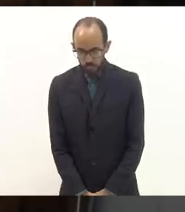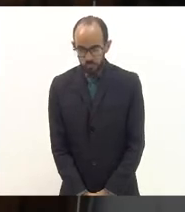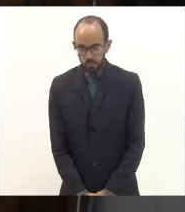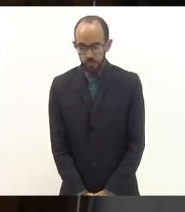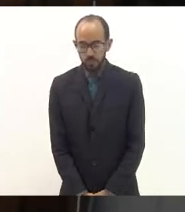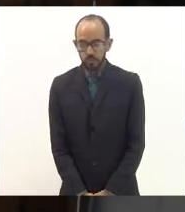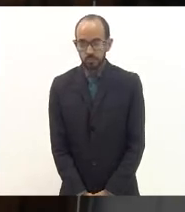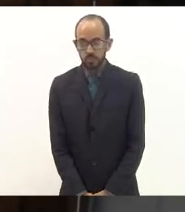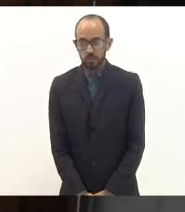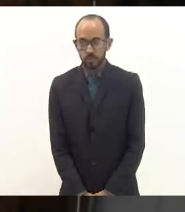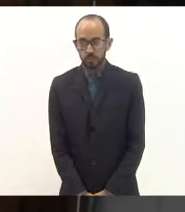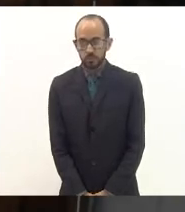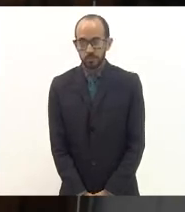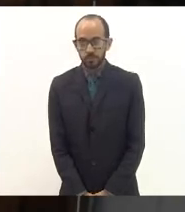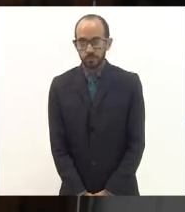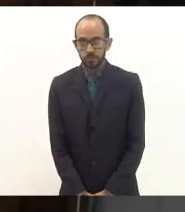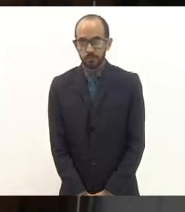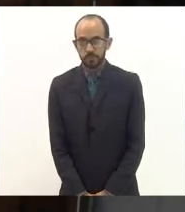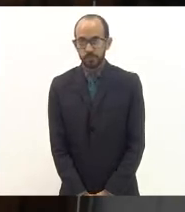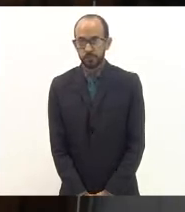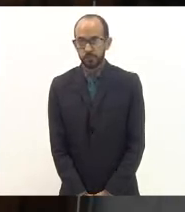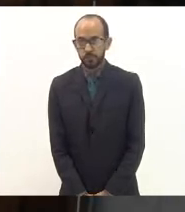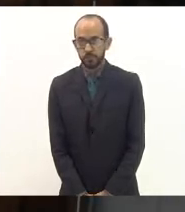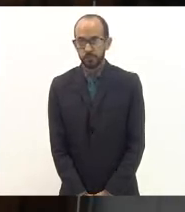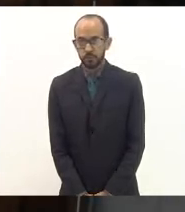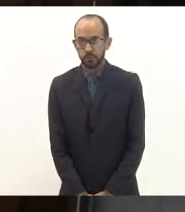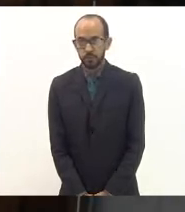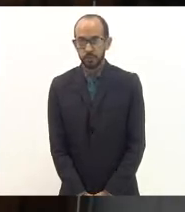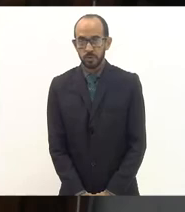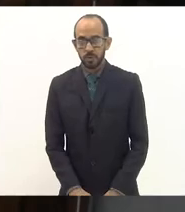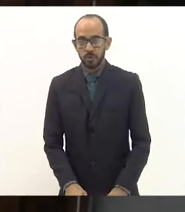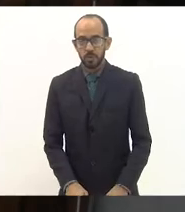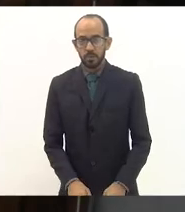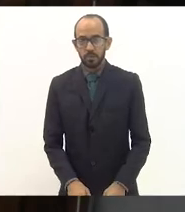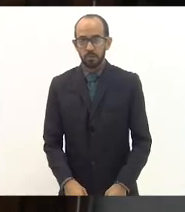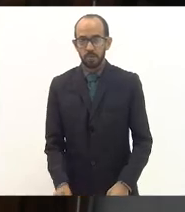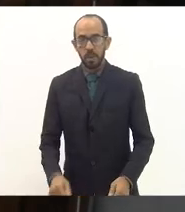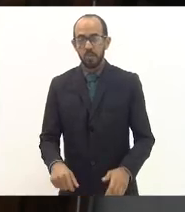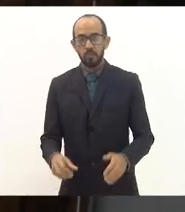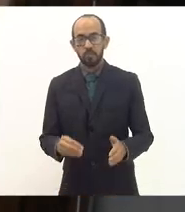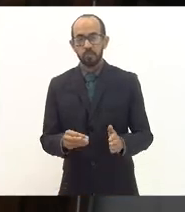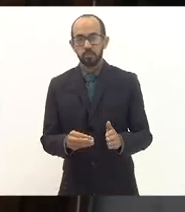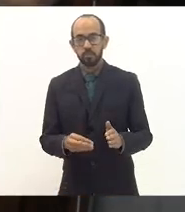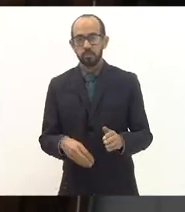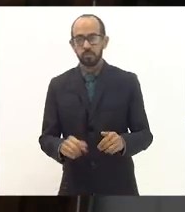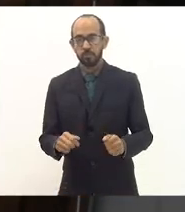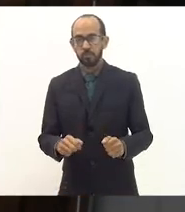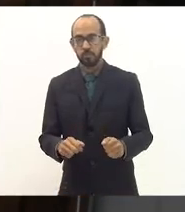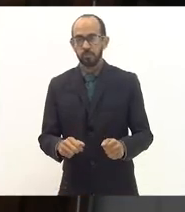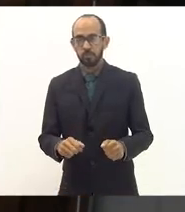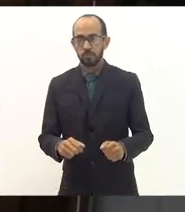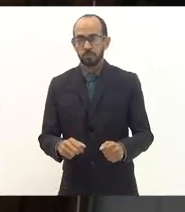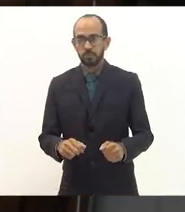depois, quando demonstrou uma grande liderança com a cadeia da legalidade, para dar posse a